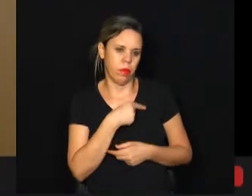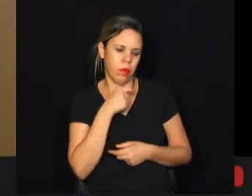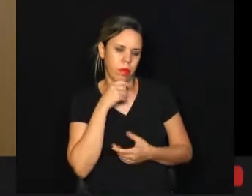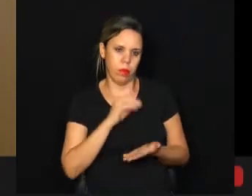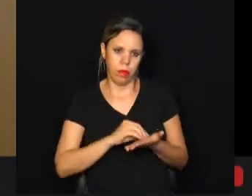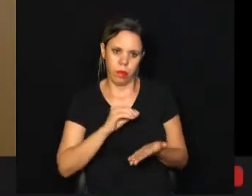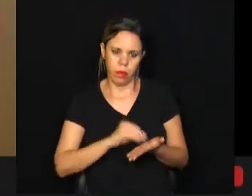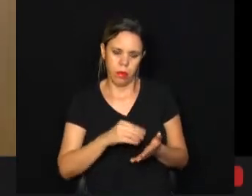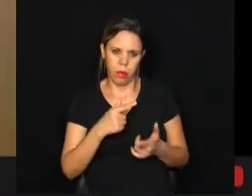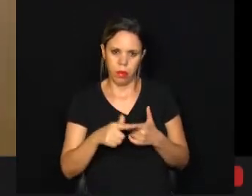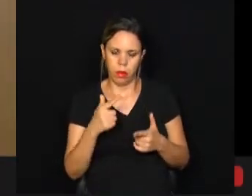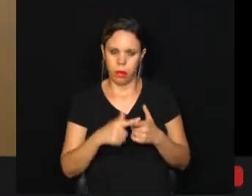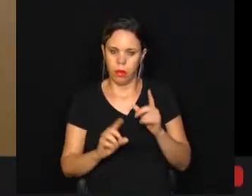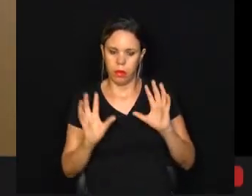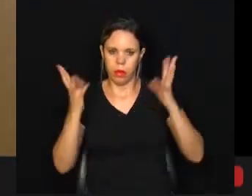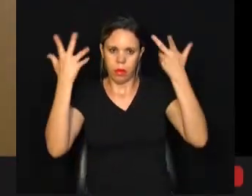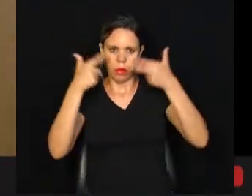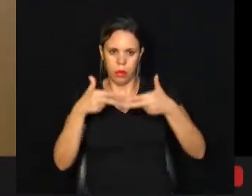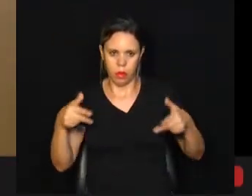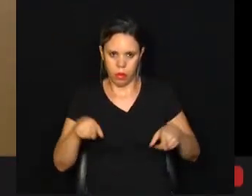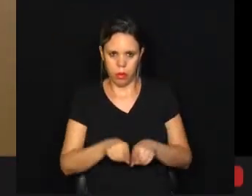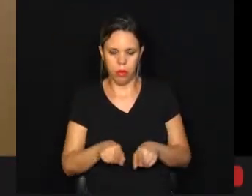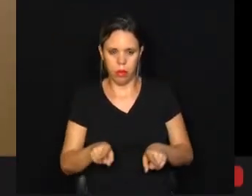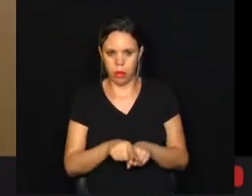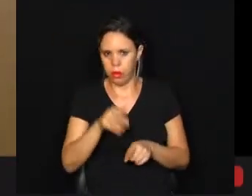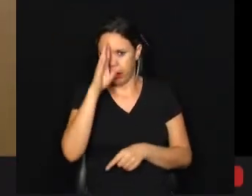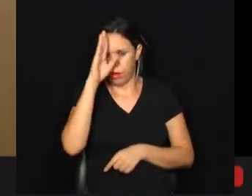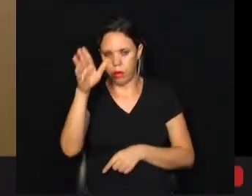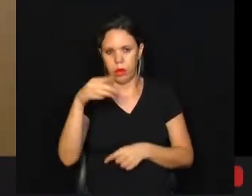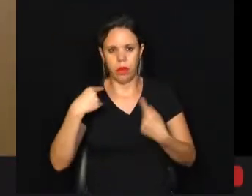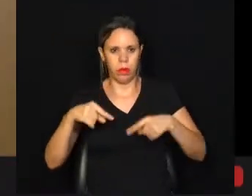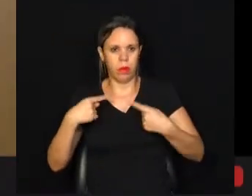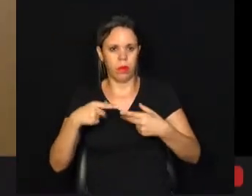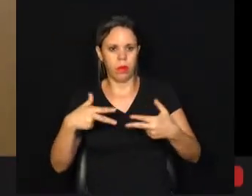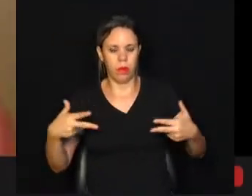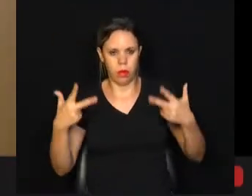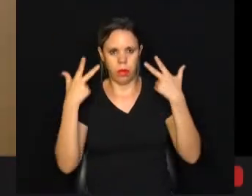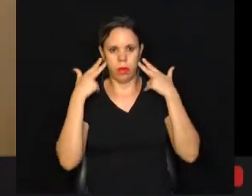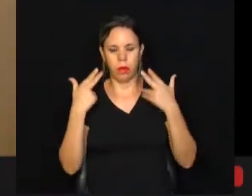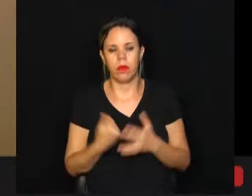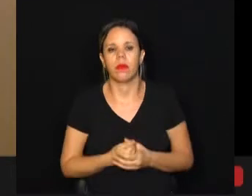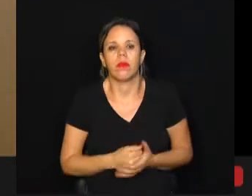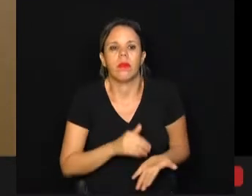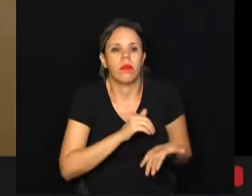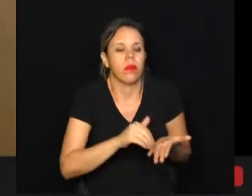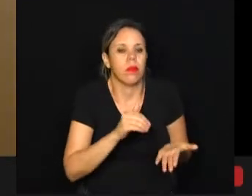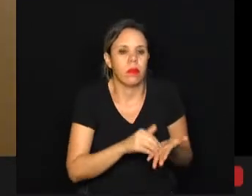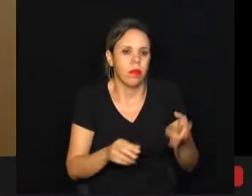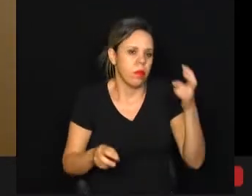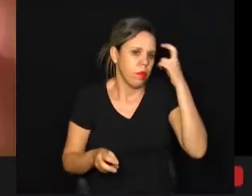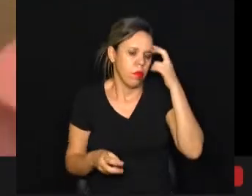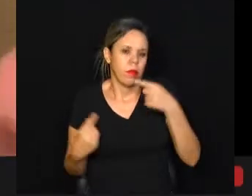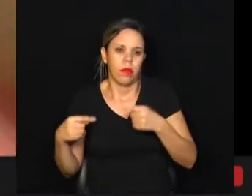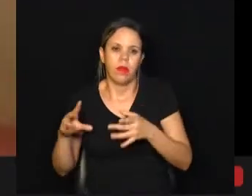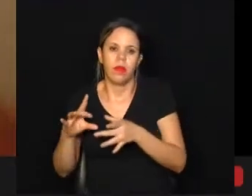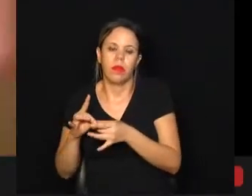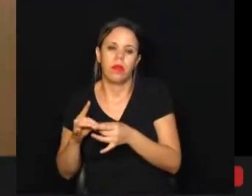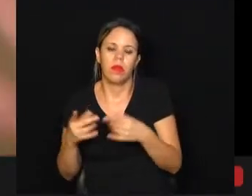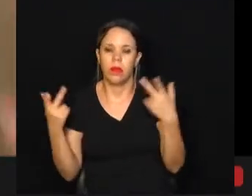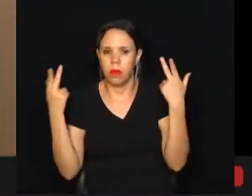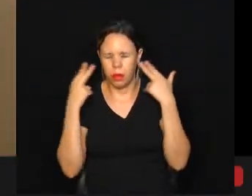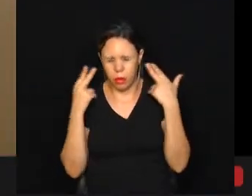nós tivemos muitos eventos, principalmente na área musical, natural, né? Entra um secretário de cultura ligado à música, é